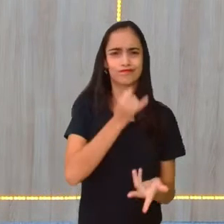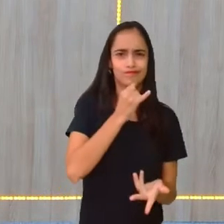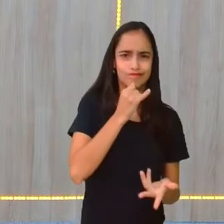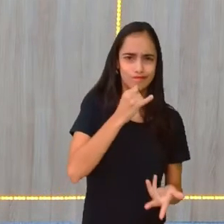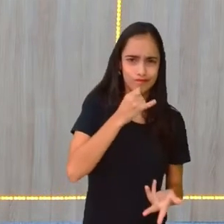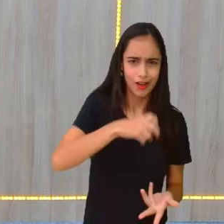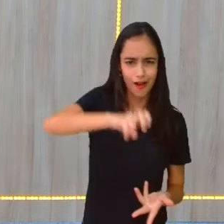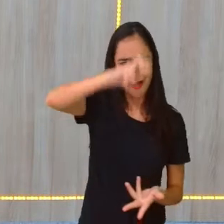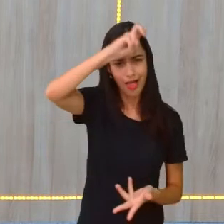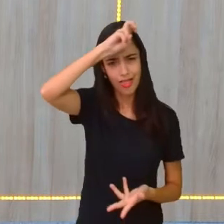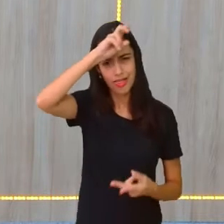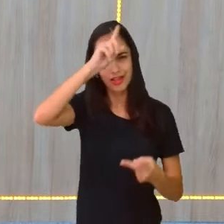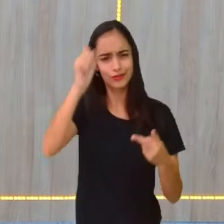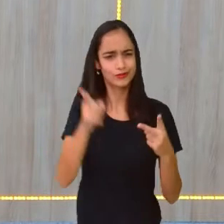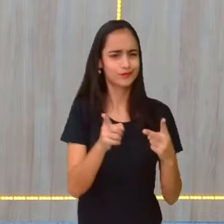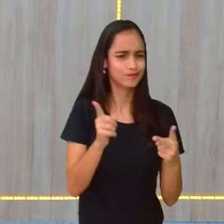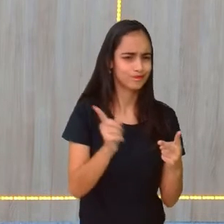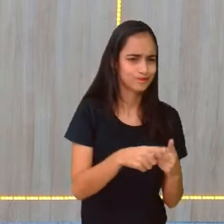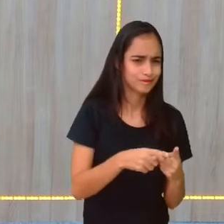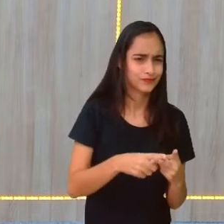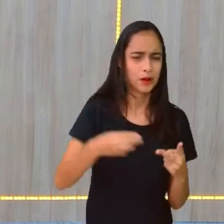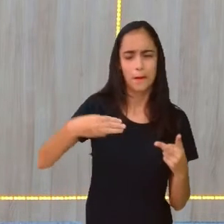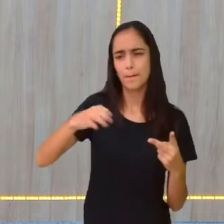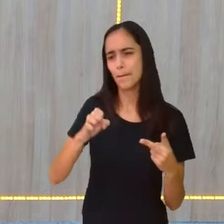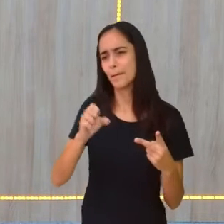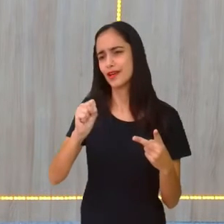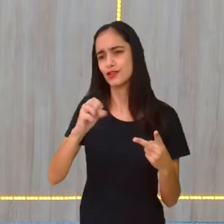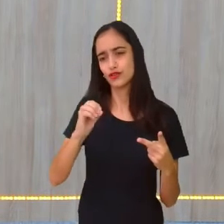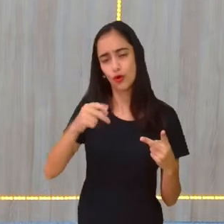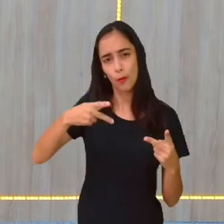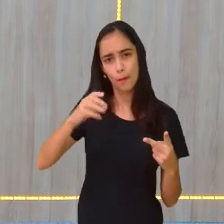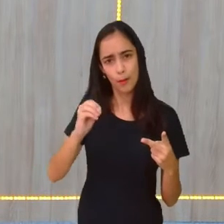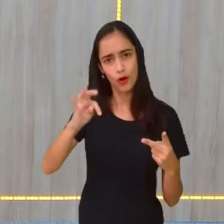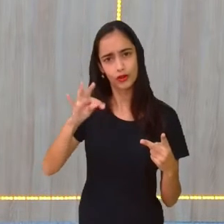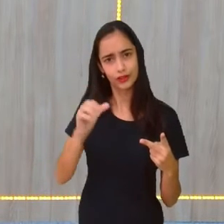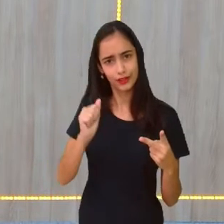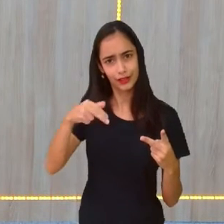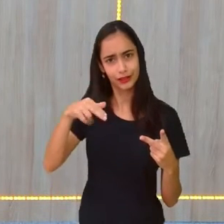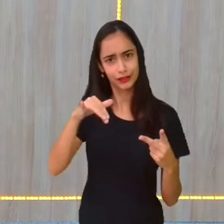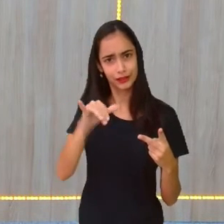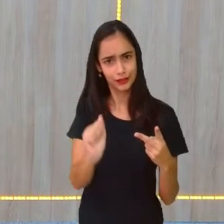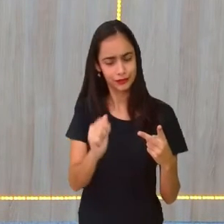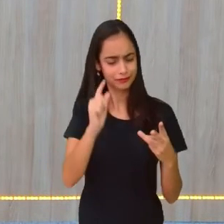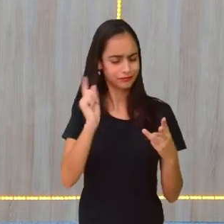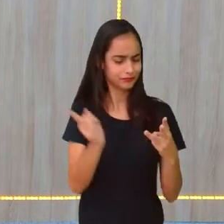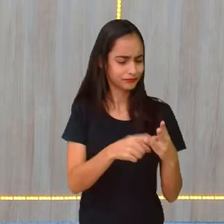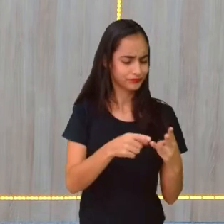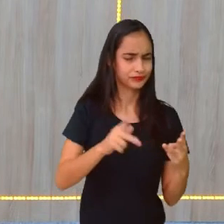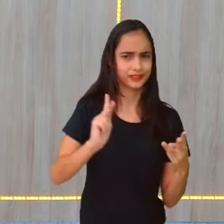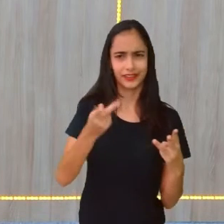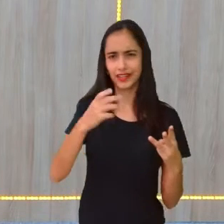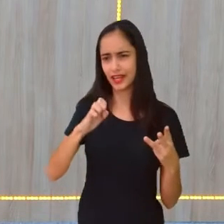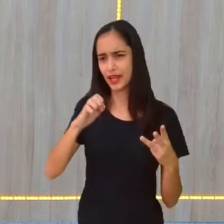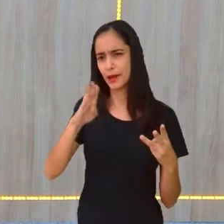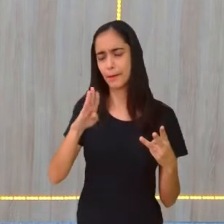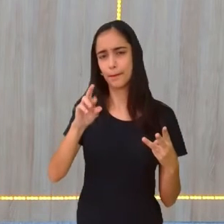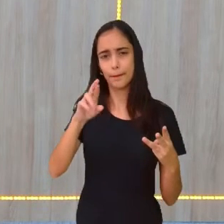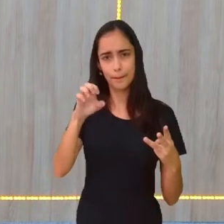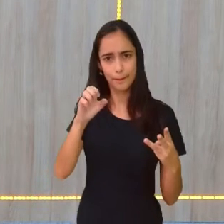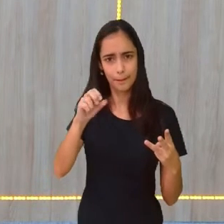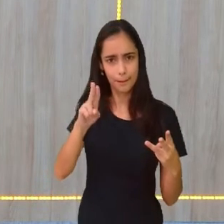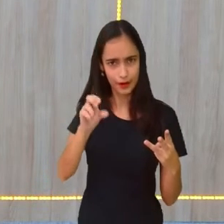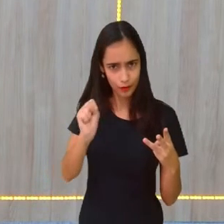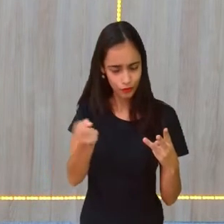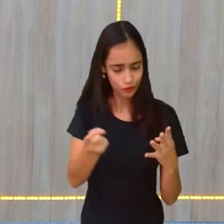já estudamos os persas, os fenícios, os hebreus, e estudamos a Mongólia, a